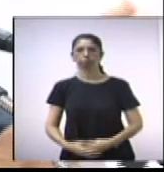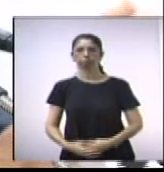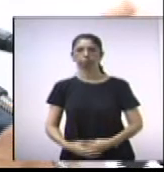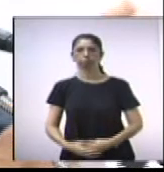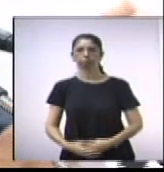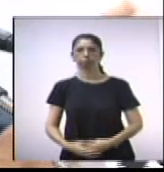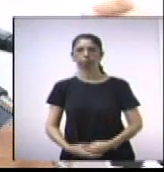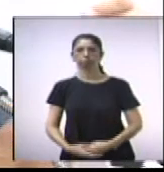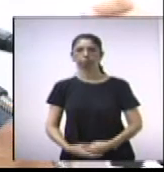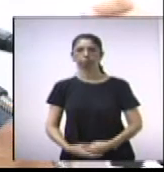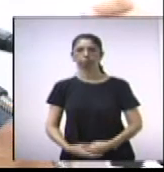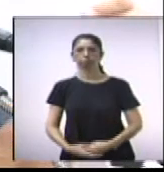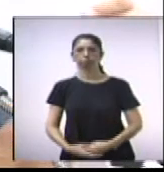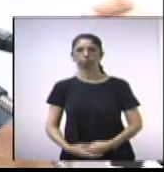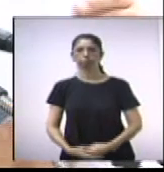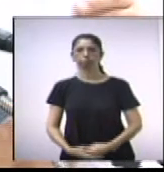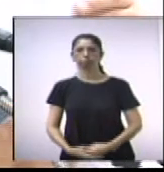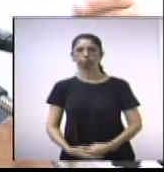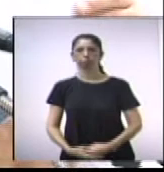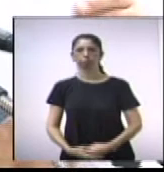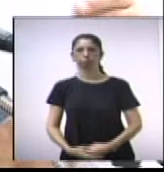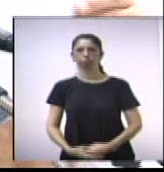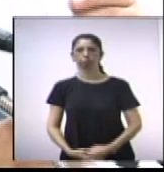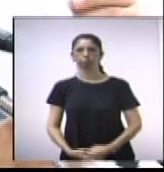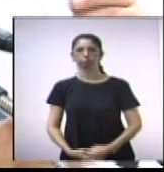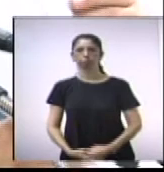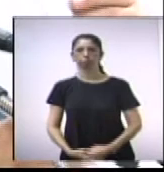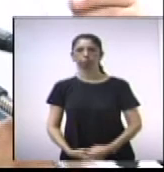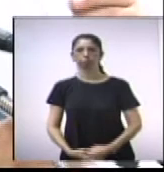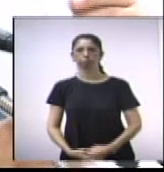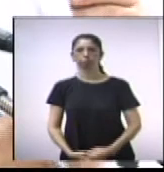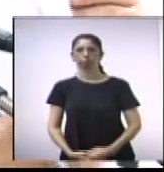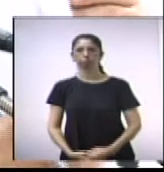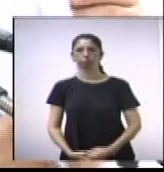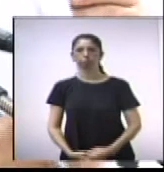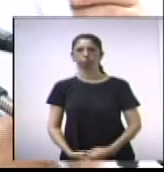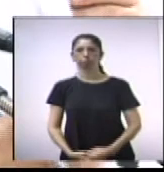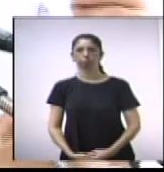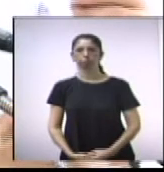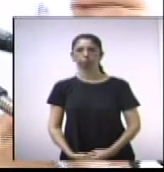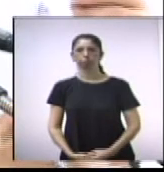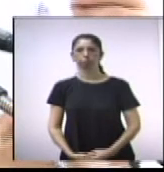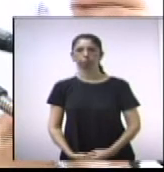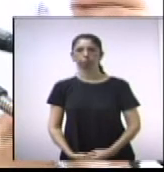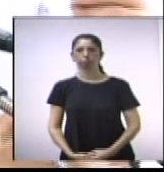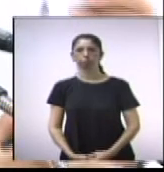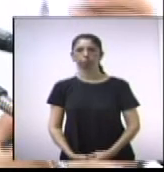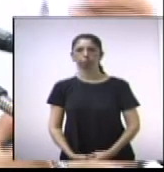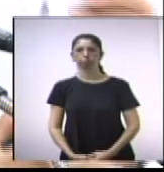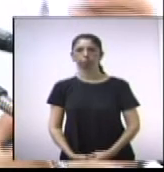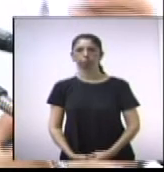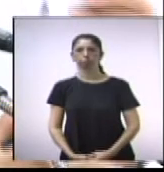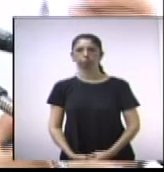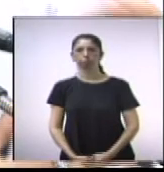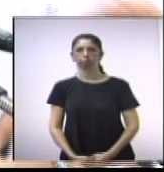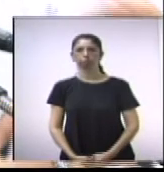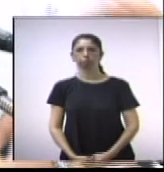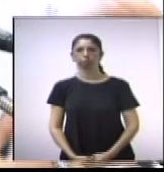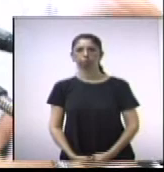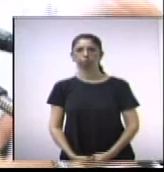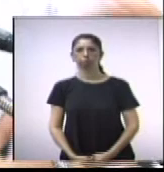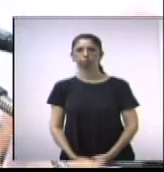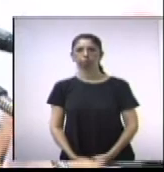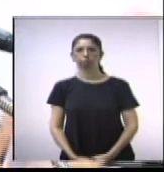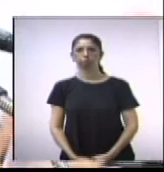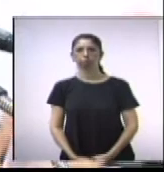Com a palavra, a vereadora Ângela Duarte. Presidente, colegas vereadores, eu serei breve, porque a sessão já se estendeu